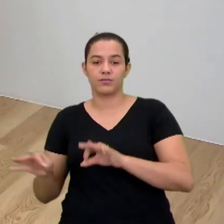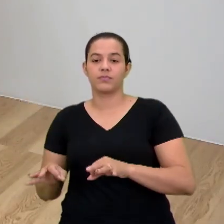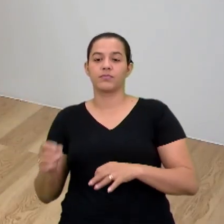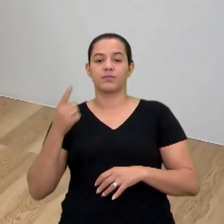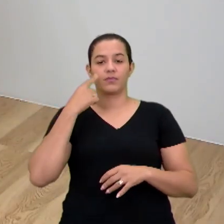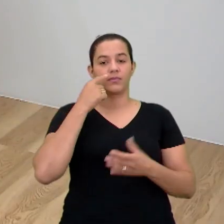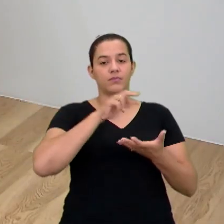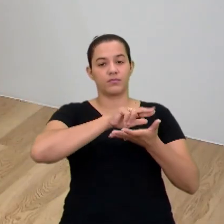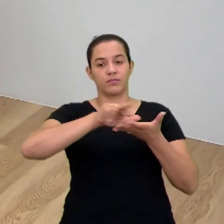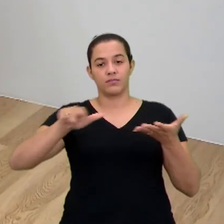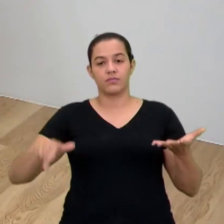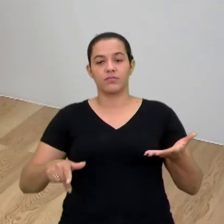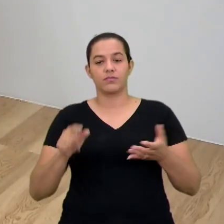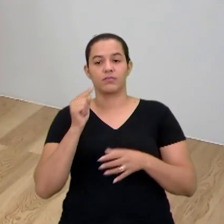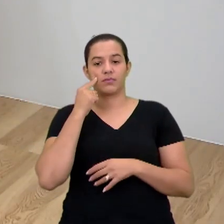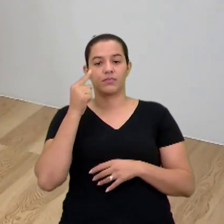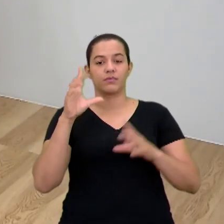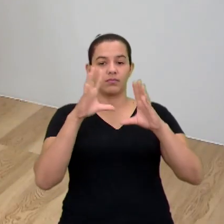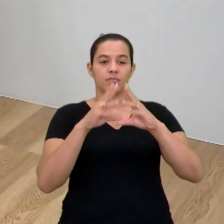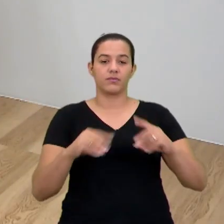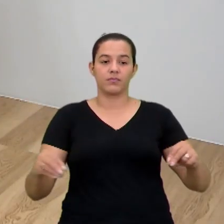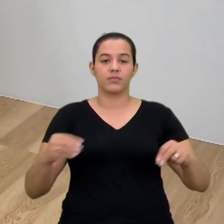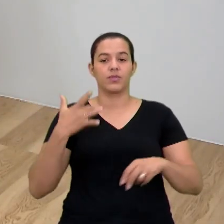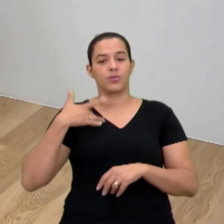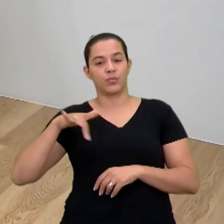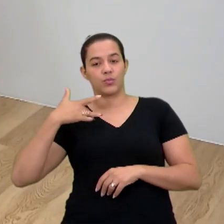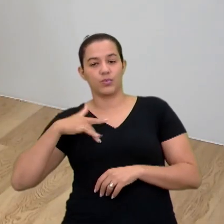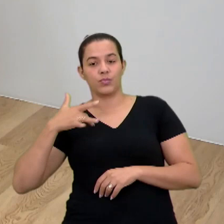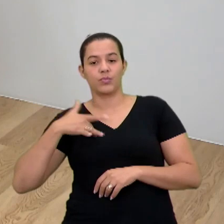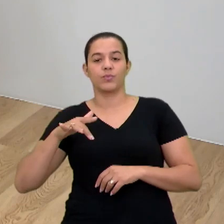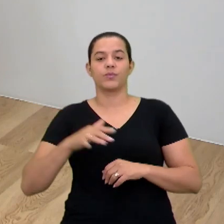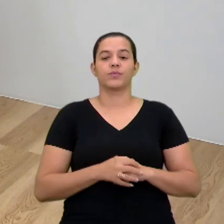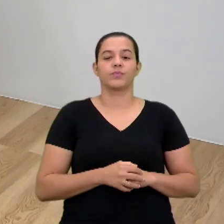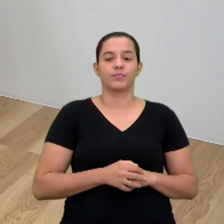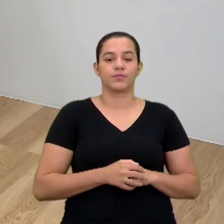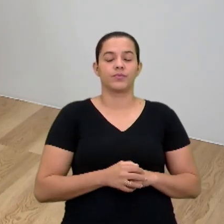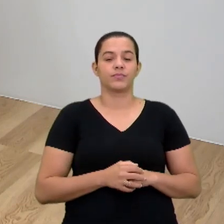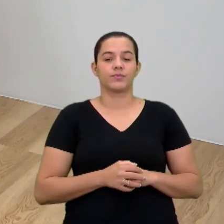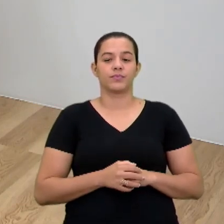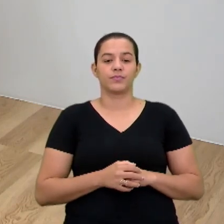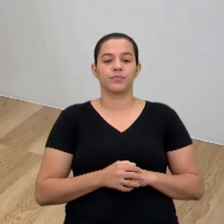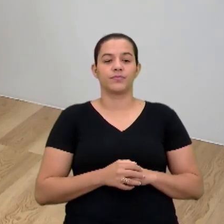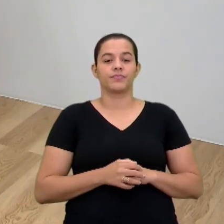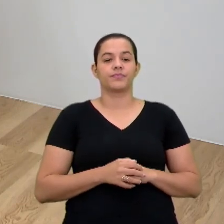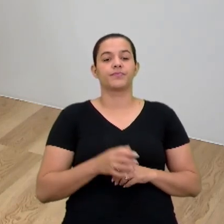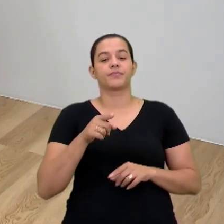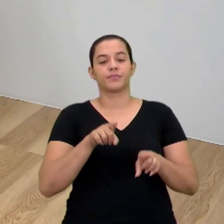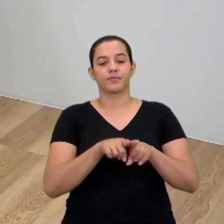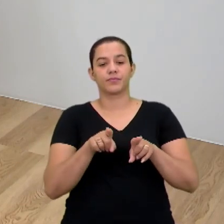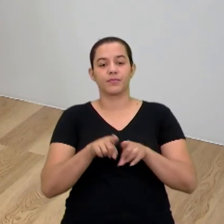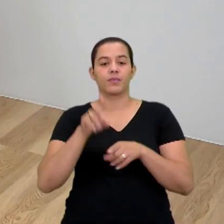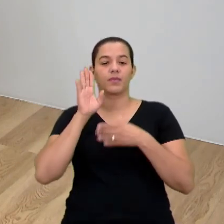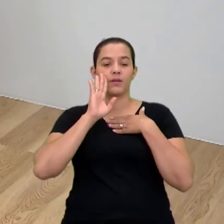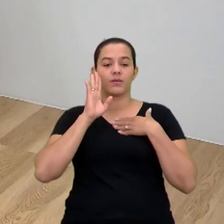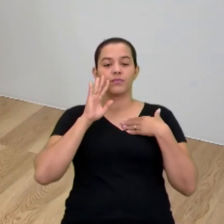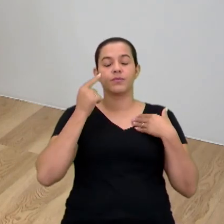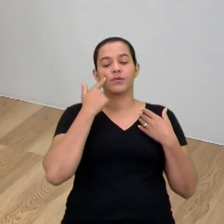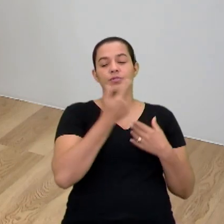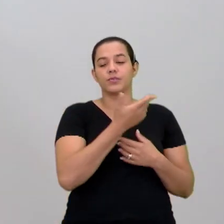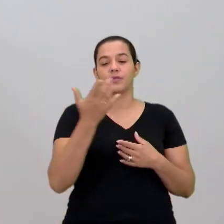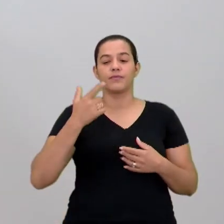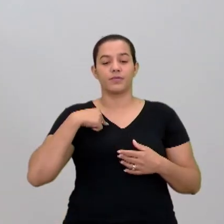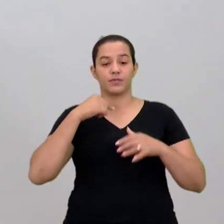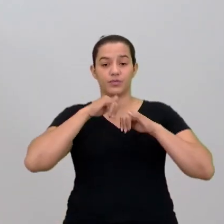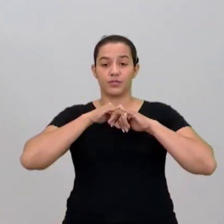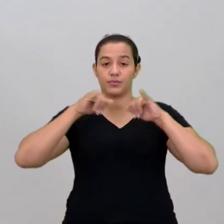desmistificar né? essa questão do coitadinho. Do coitado. E do superado. E aí é legal também, porque como a gente está falando de